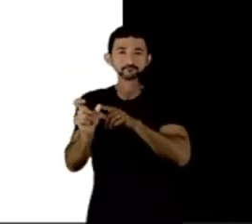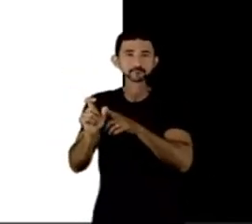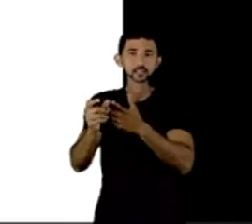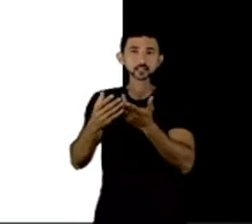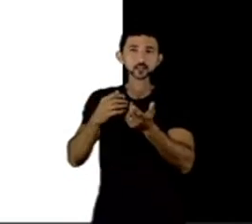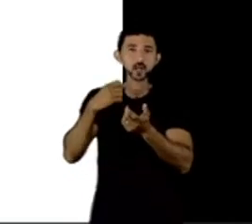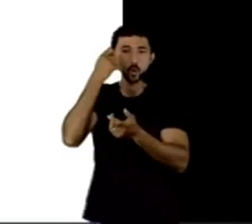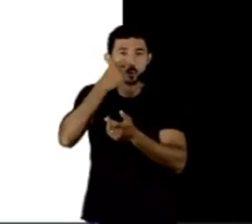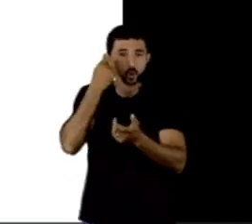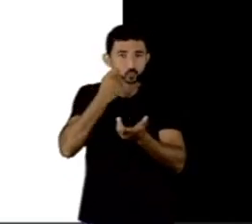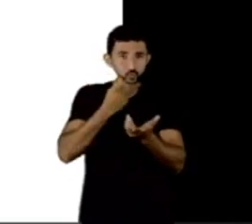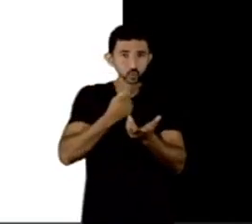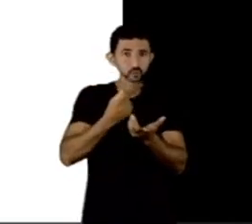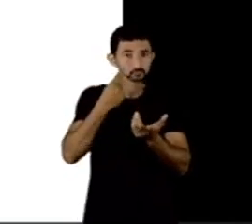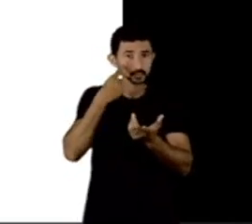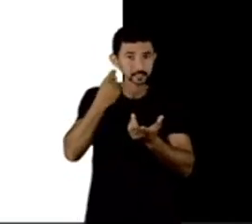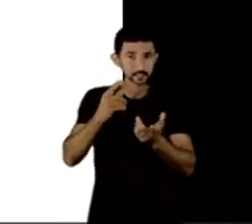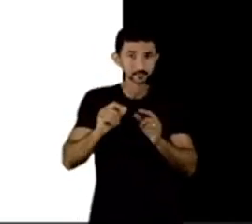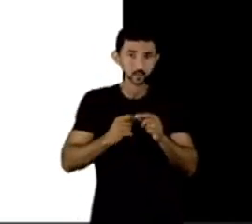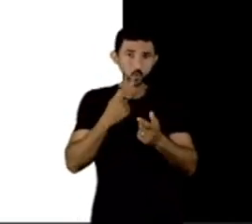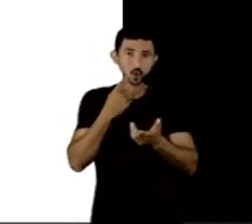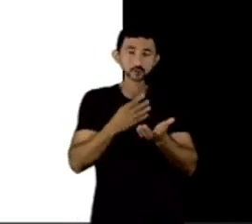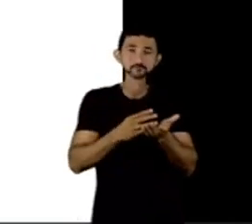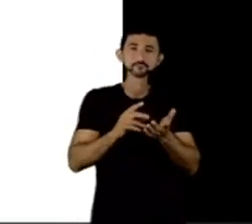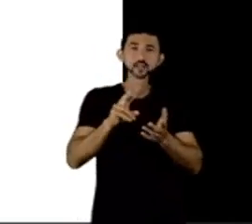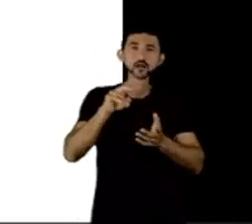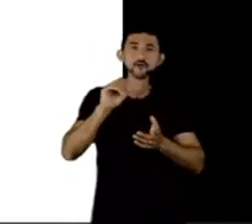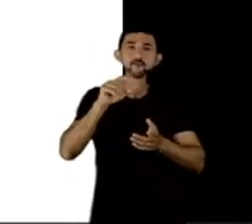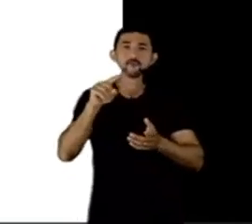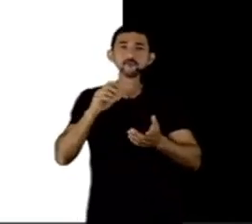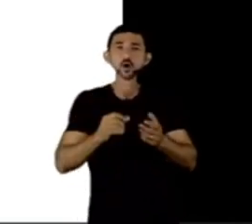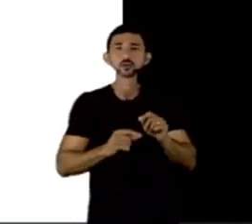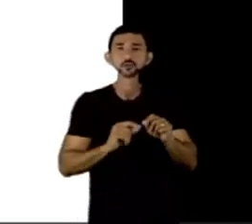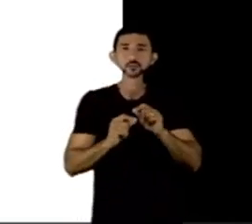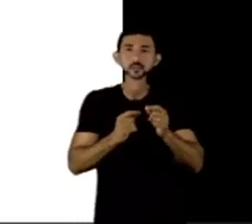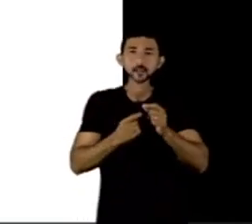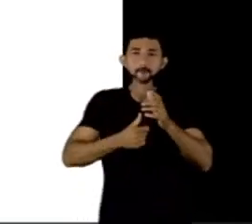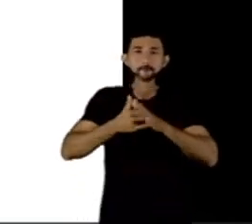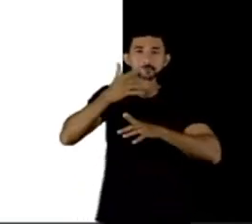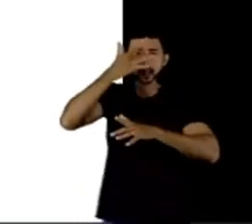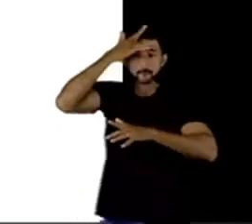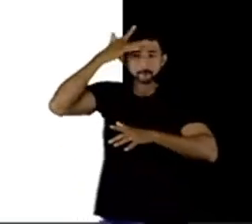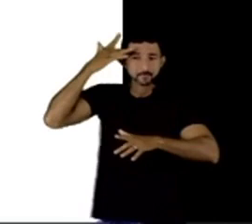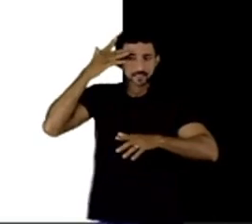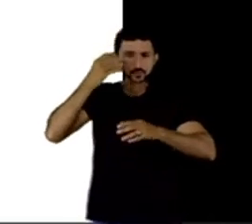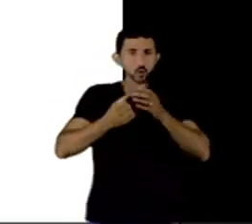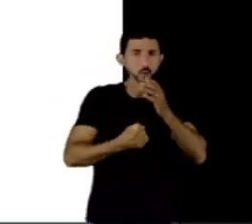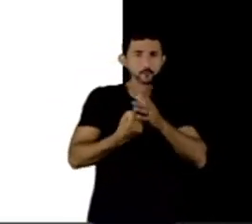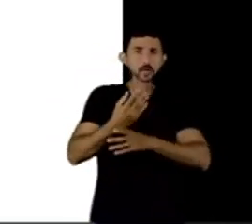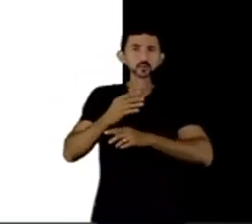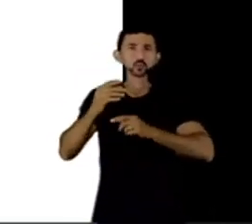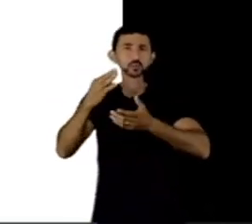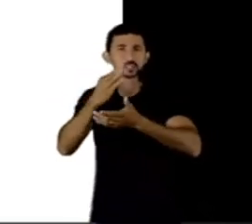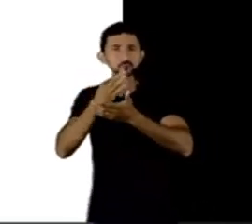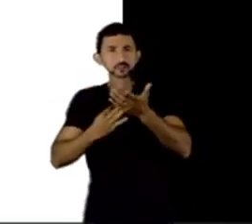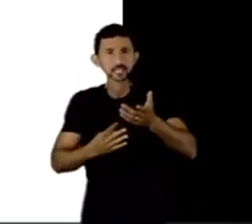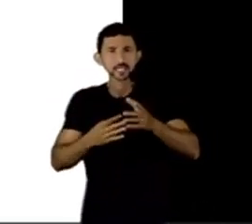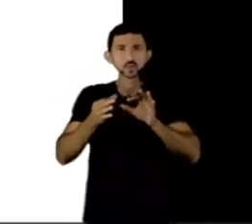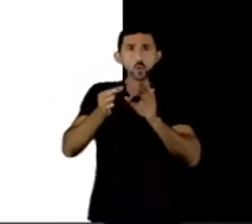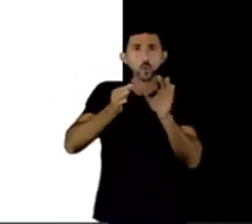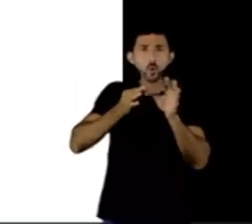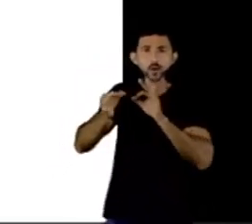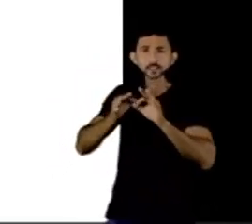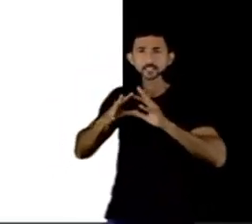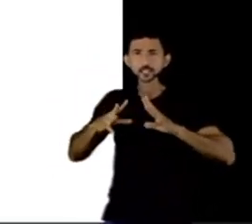tem uma voz, ok? A voz dessa primeira pessoa que está produzindo o texto, que